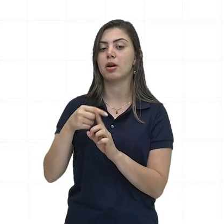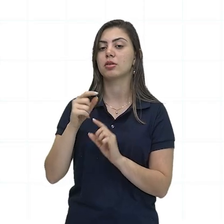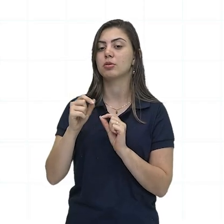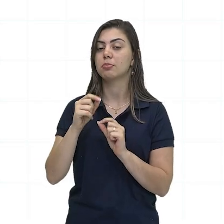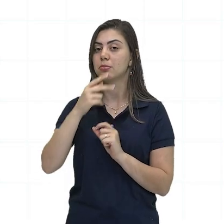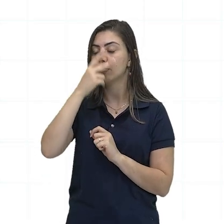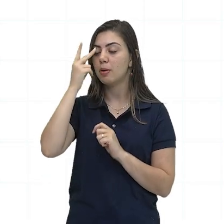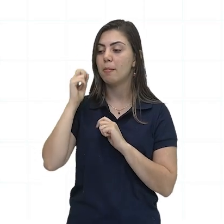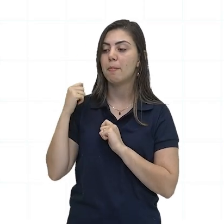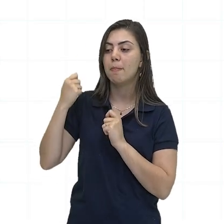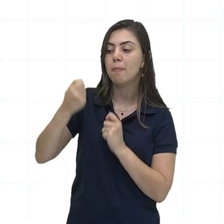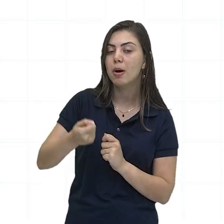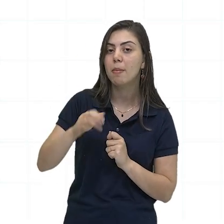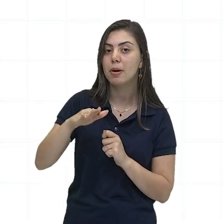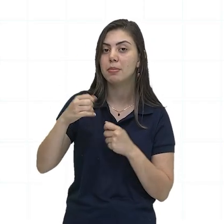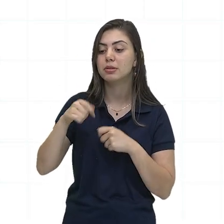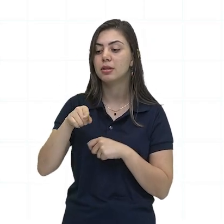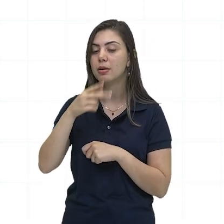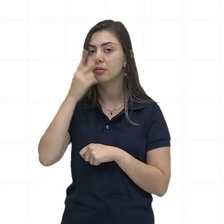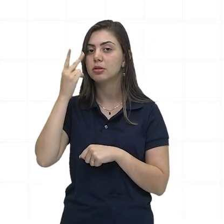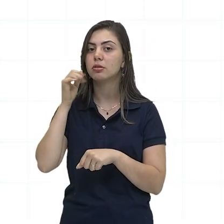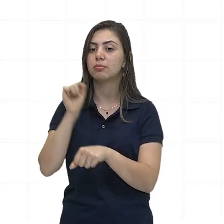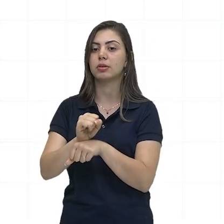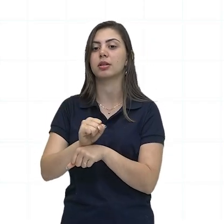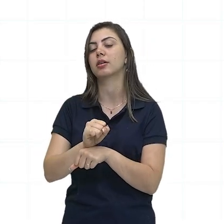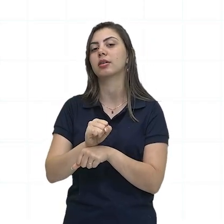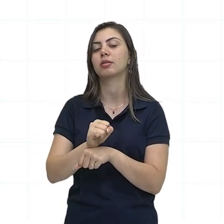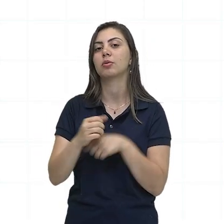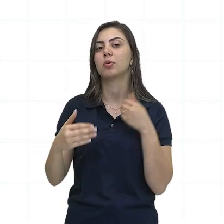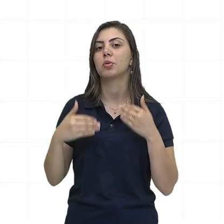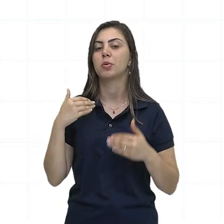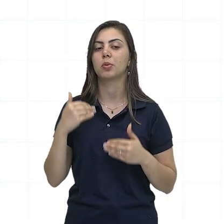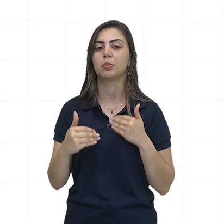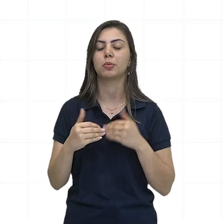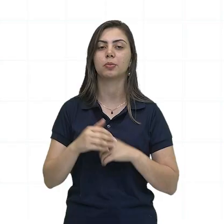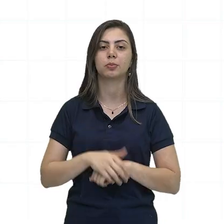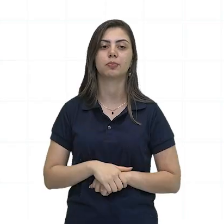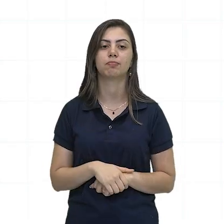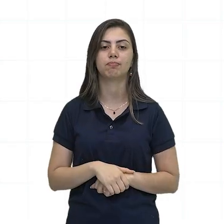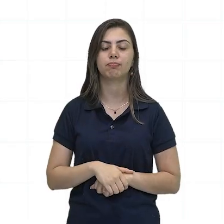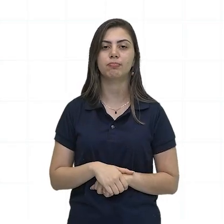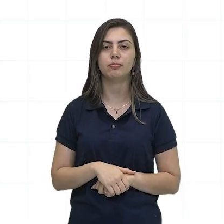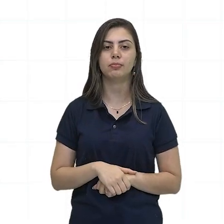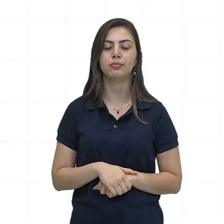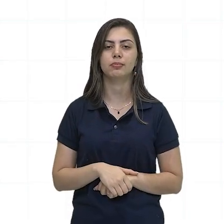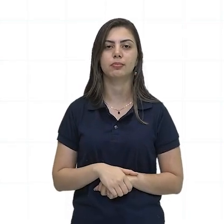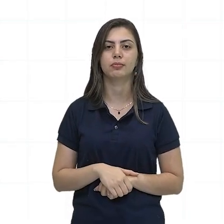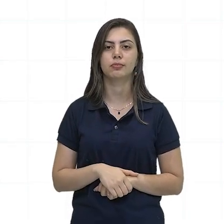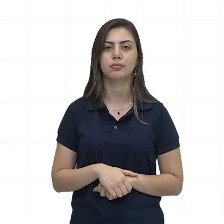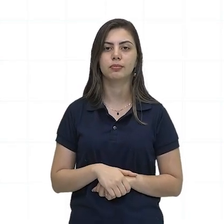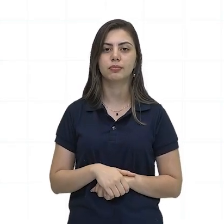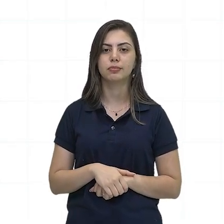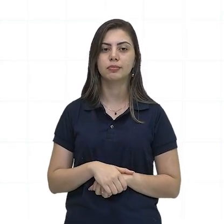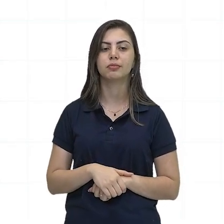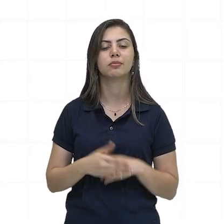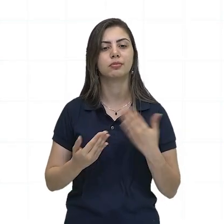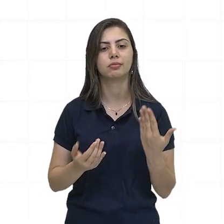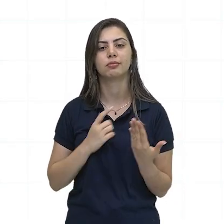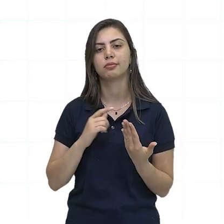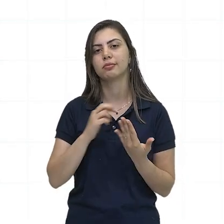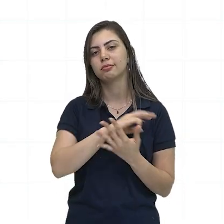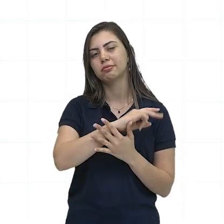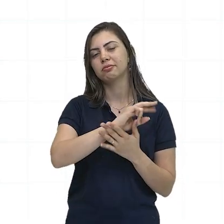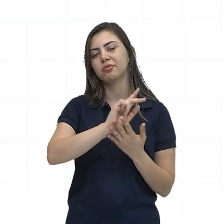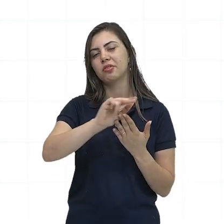tem que imobilizá-lo, tá? Prosseguindo. Assim como as demais